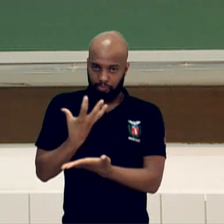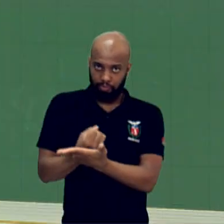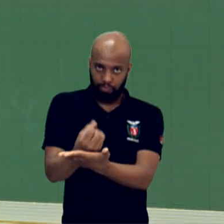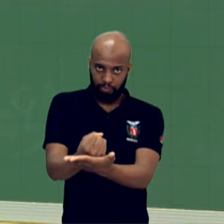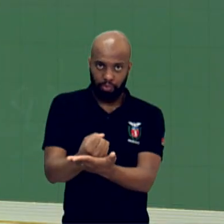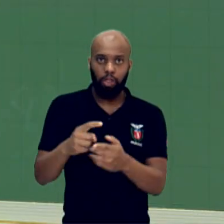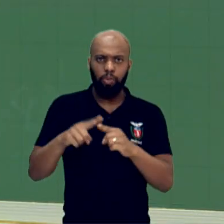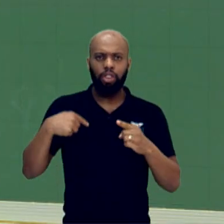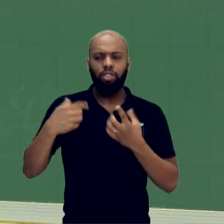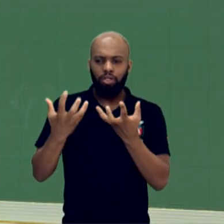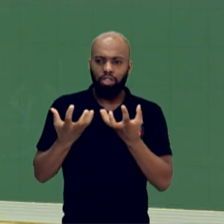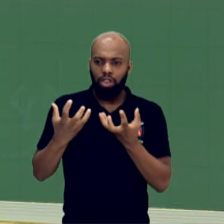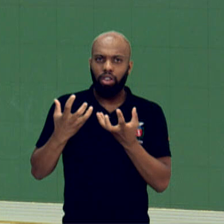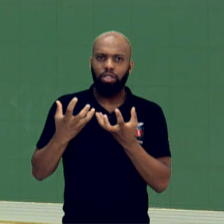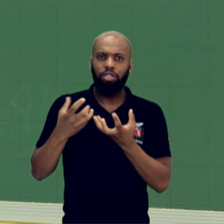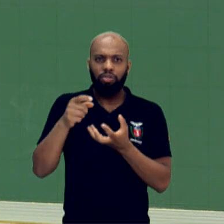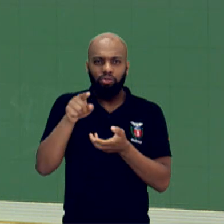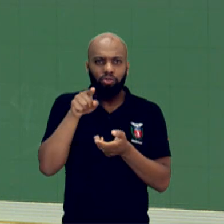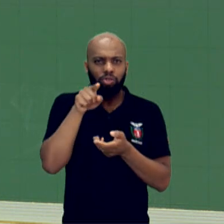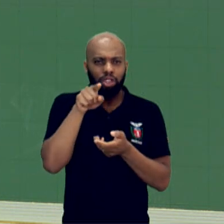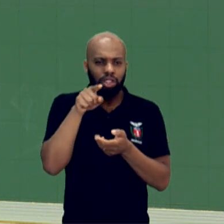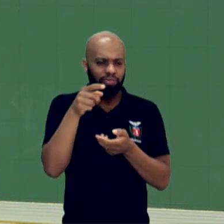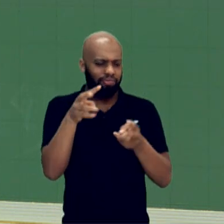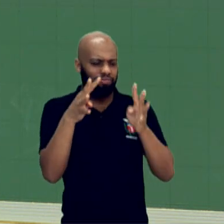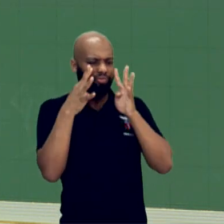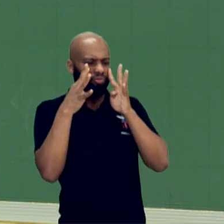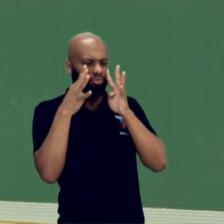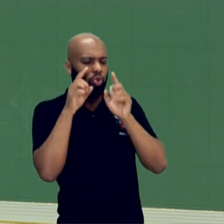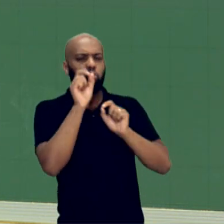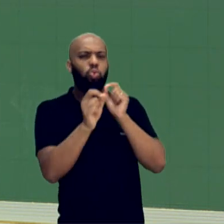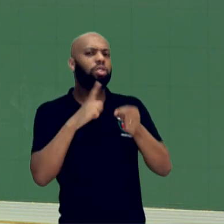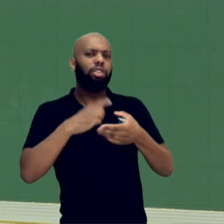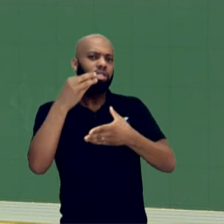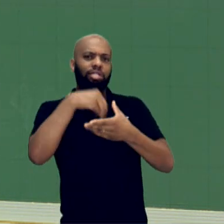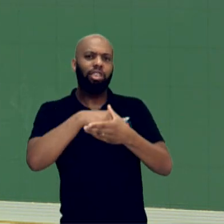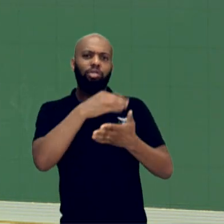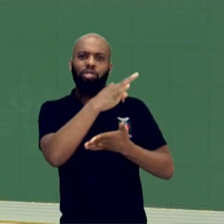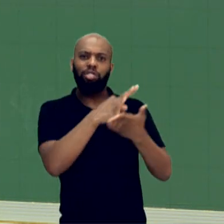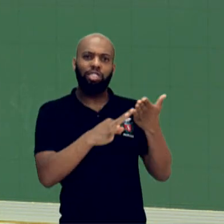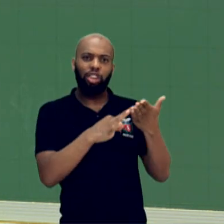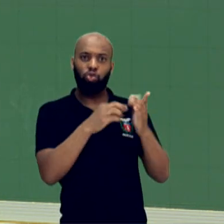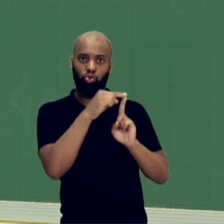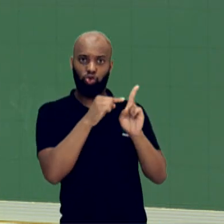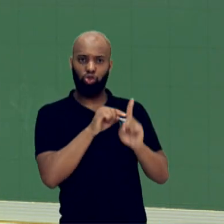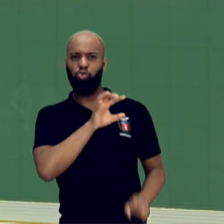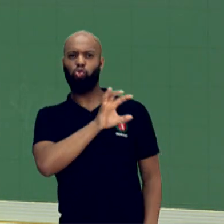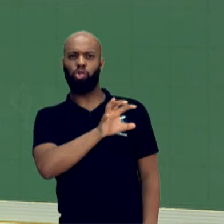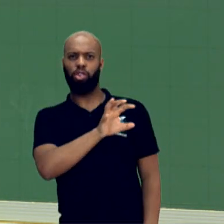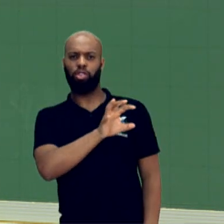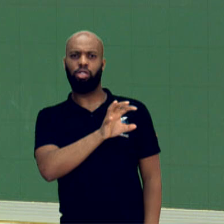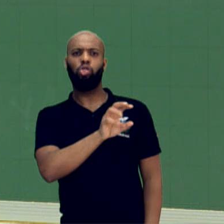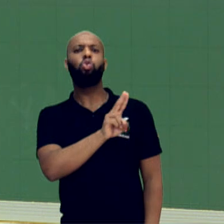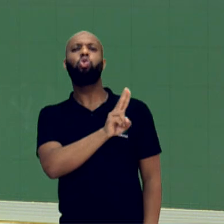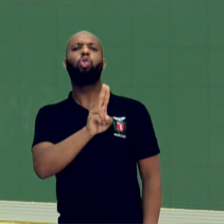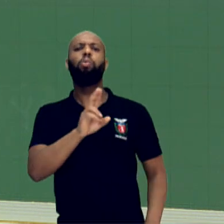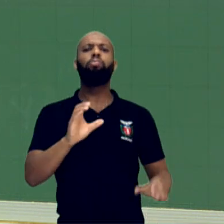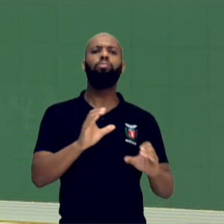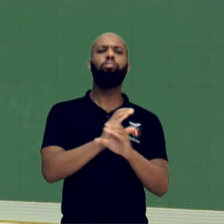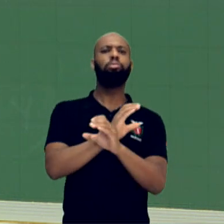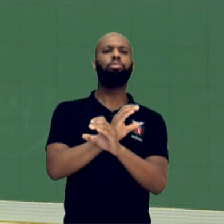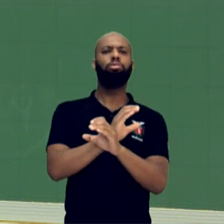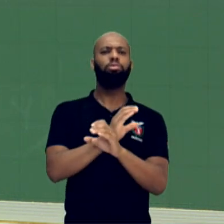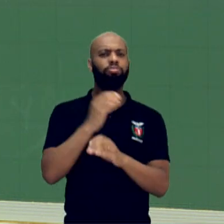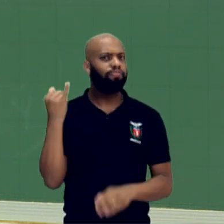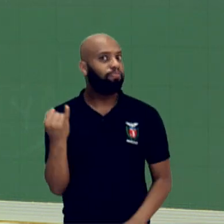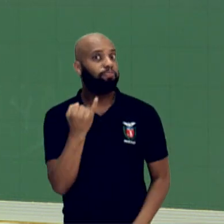vocês prestem bem atenção o que tem nessa biografia. Eu quero que vocês prestem atenção qual é o nome completo.